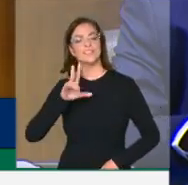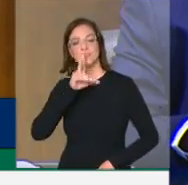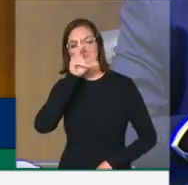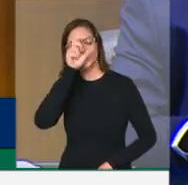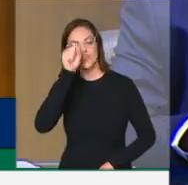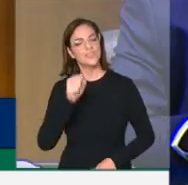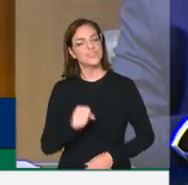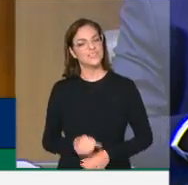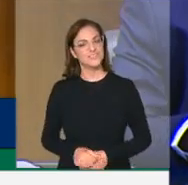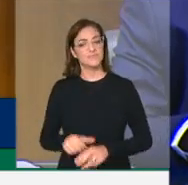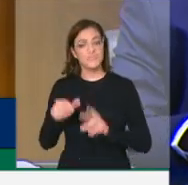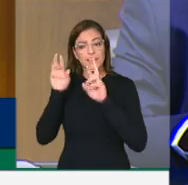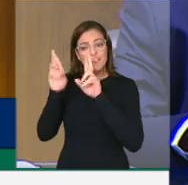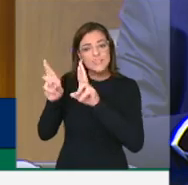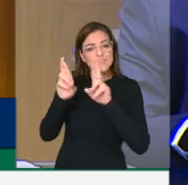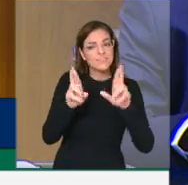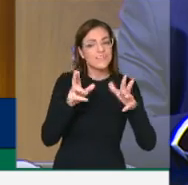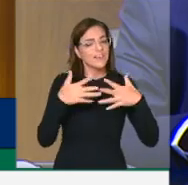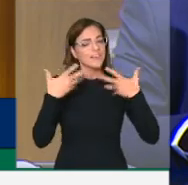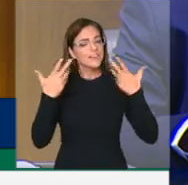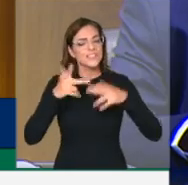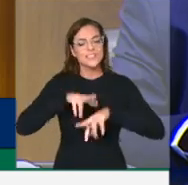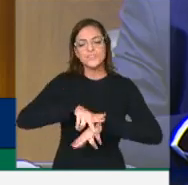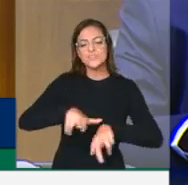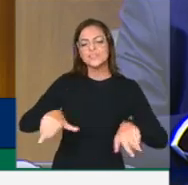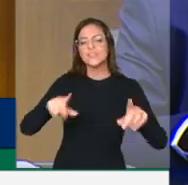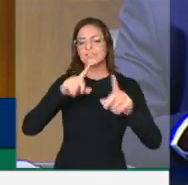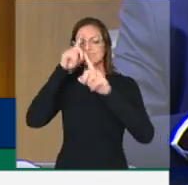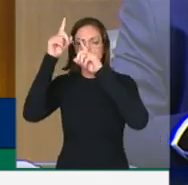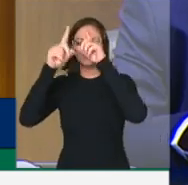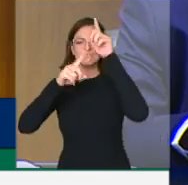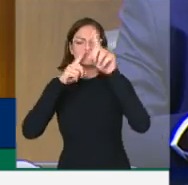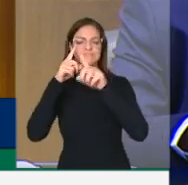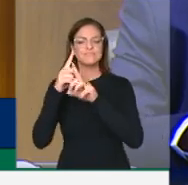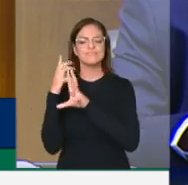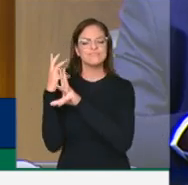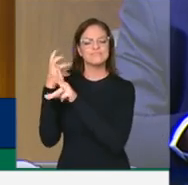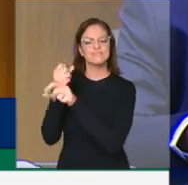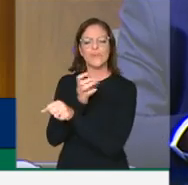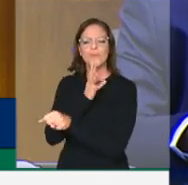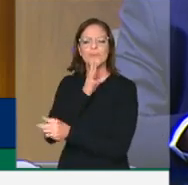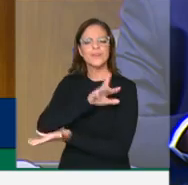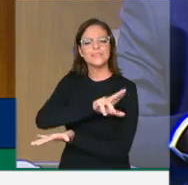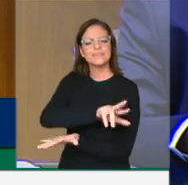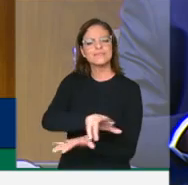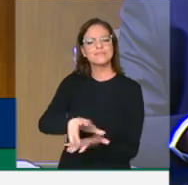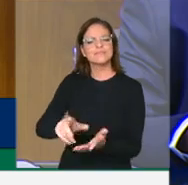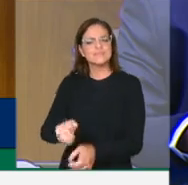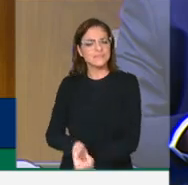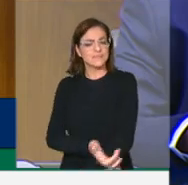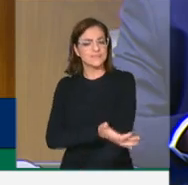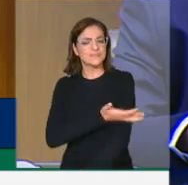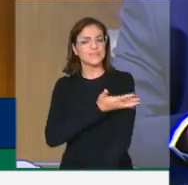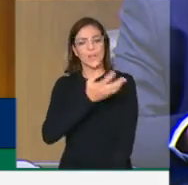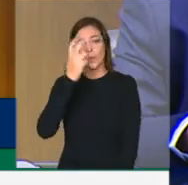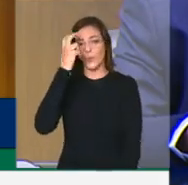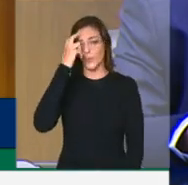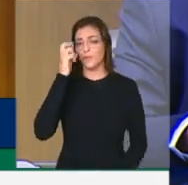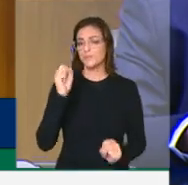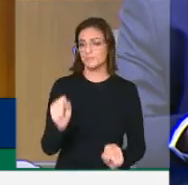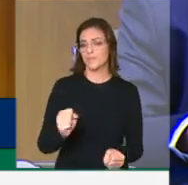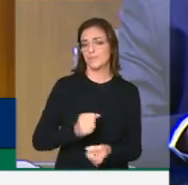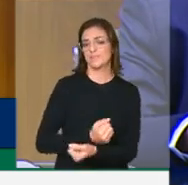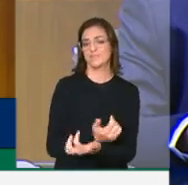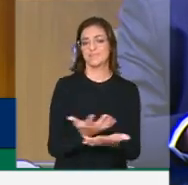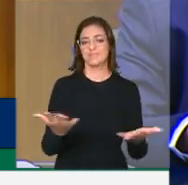respeitando a alegria, a criatividade, a diversidade e o acúmulo de conhecimentos e emoções que somente a cultura pode